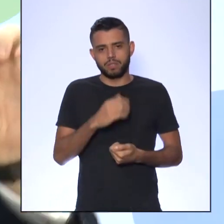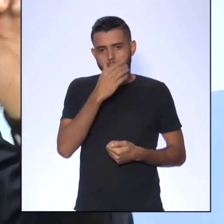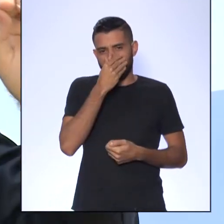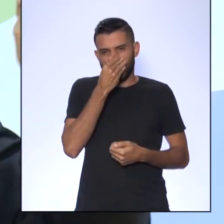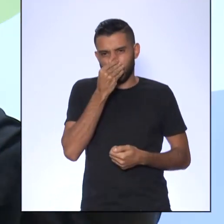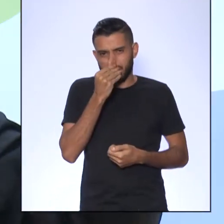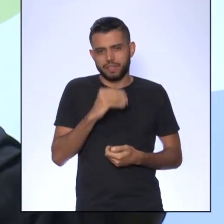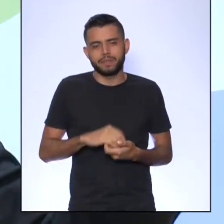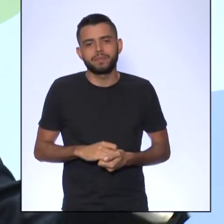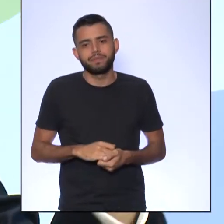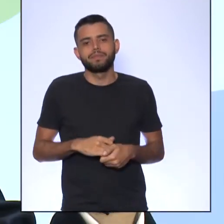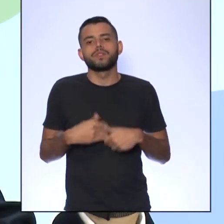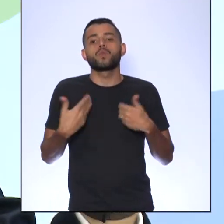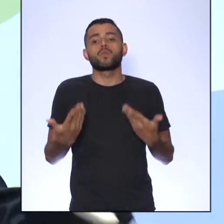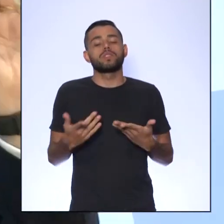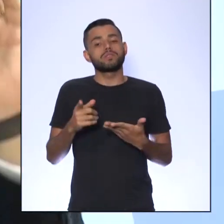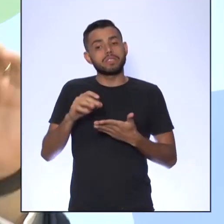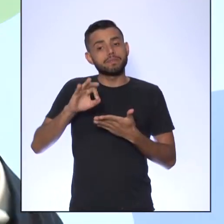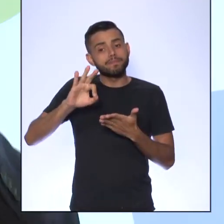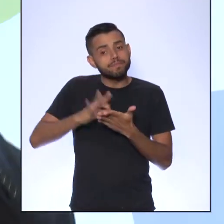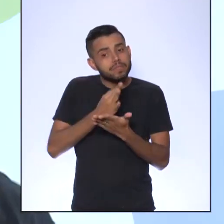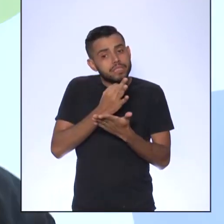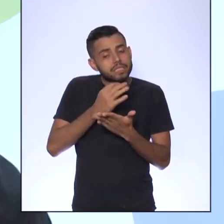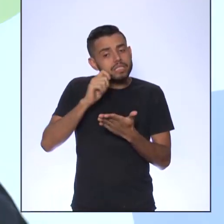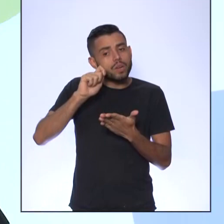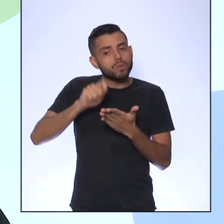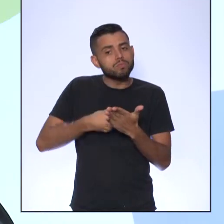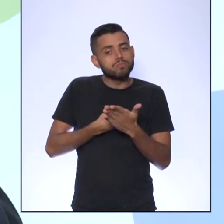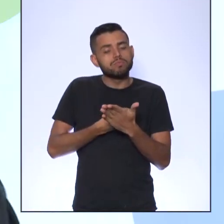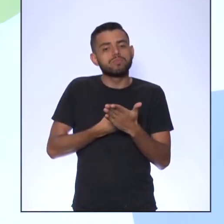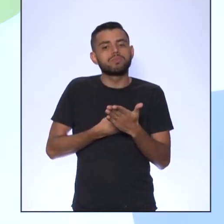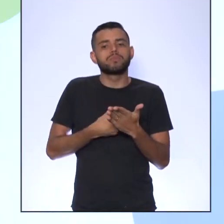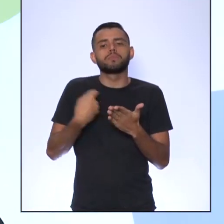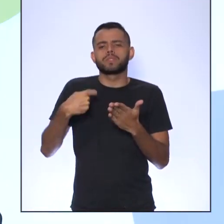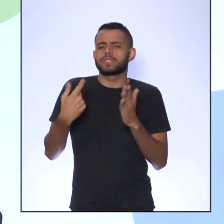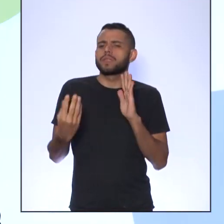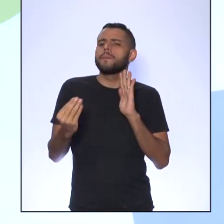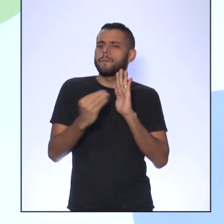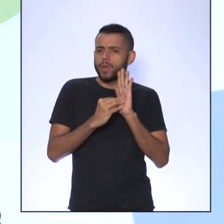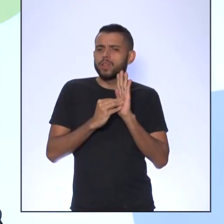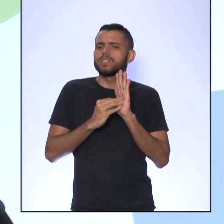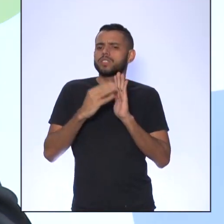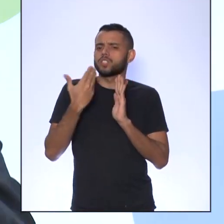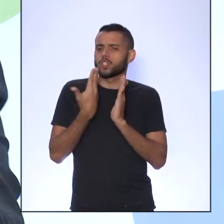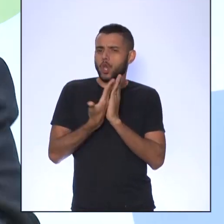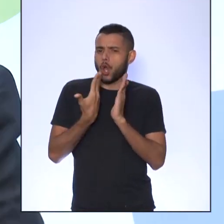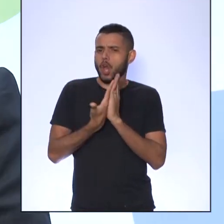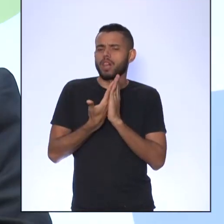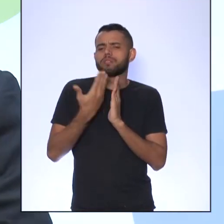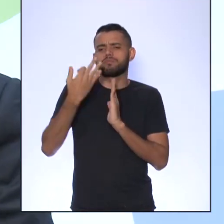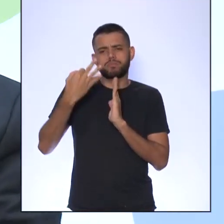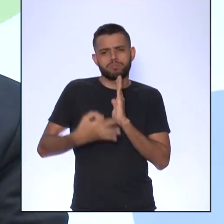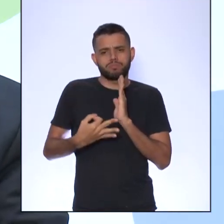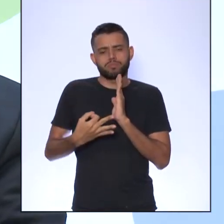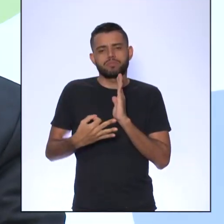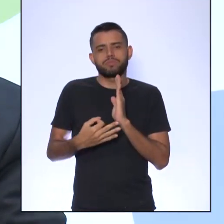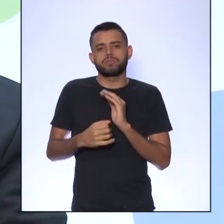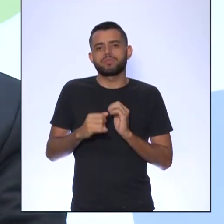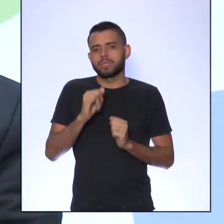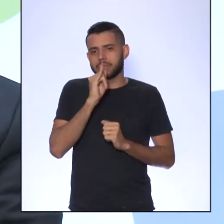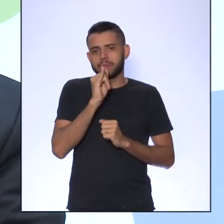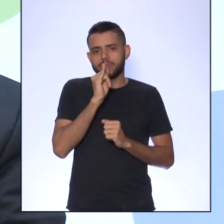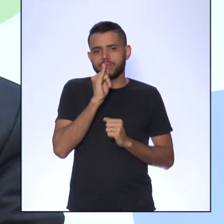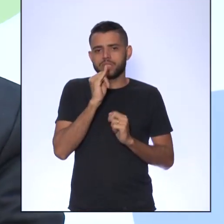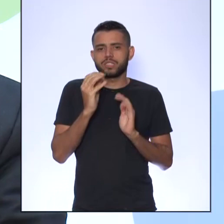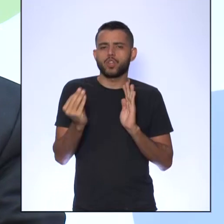você fez a sua inscrição, você tem que ter colocado a escola correta. Se você colocar lá, você foi lá